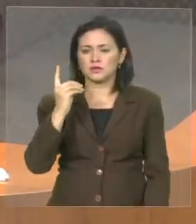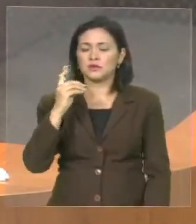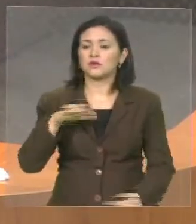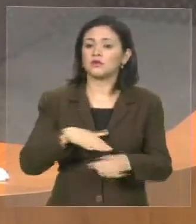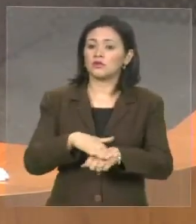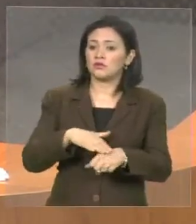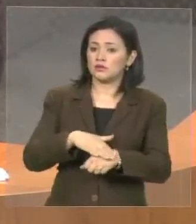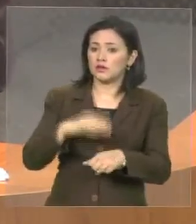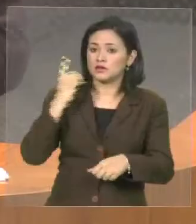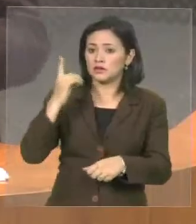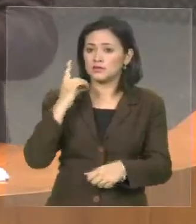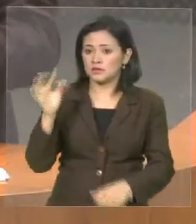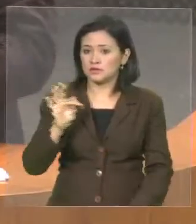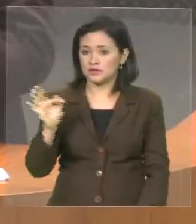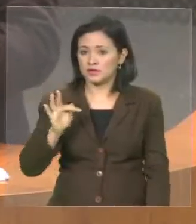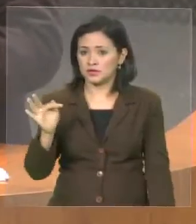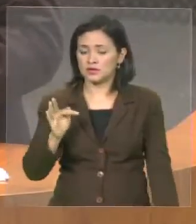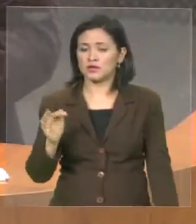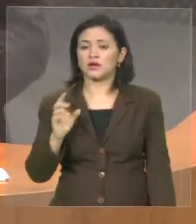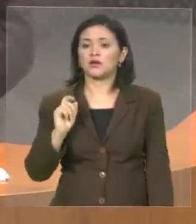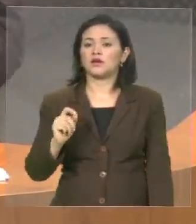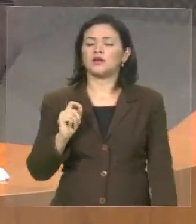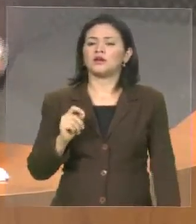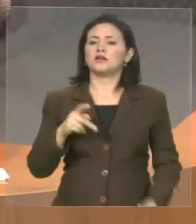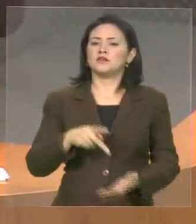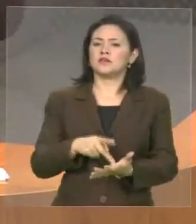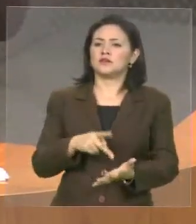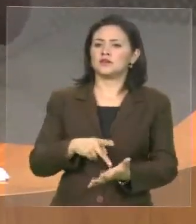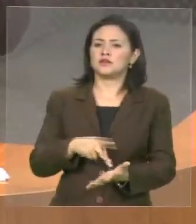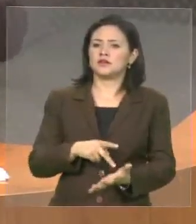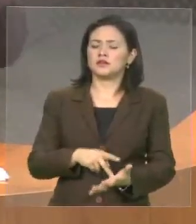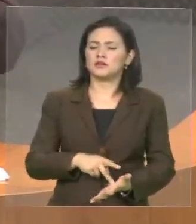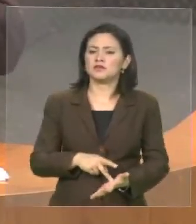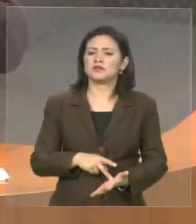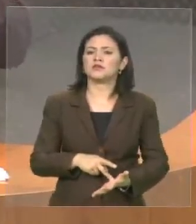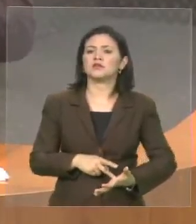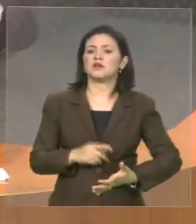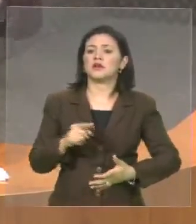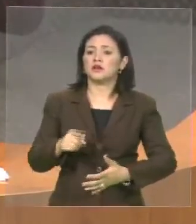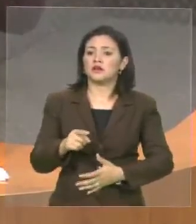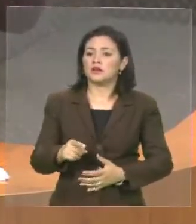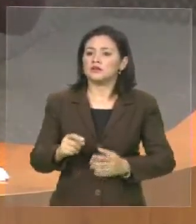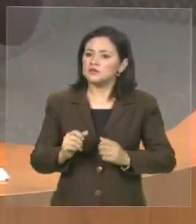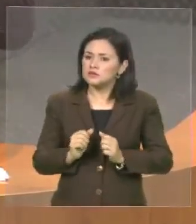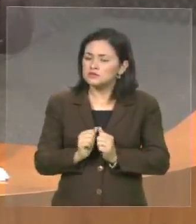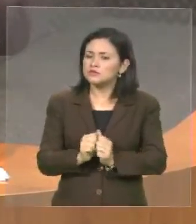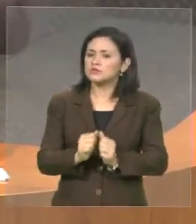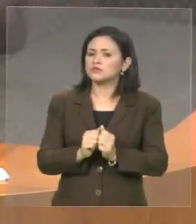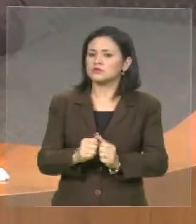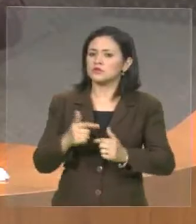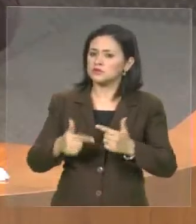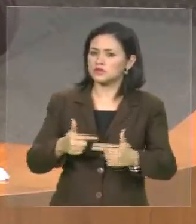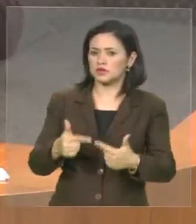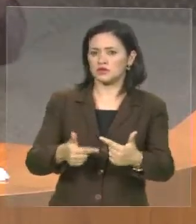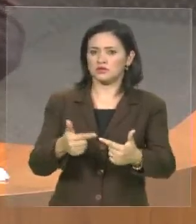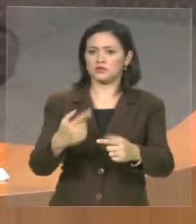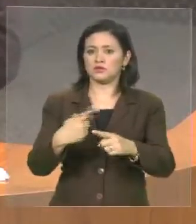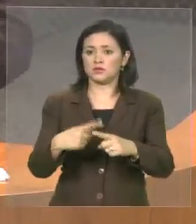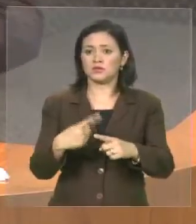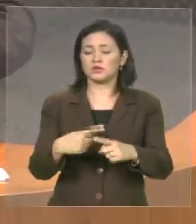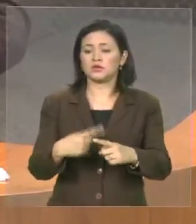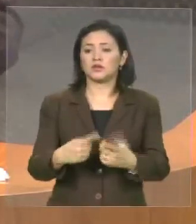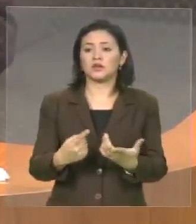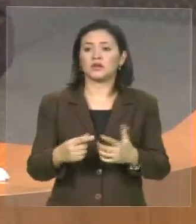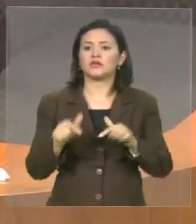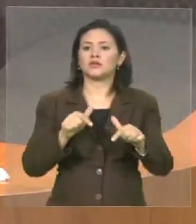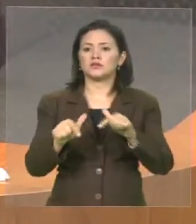realmente esses deputados federais abracem essa causa, porque vocês estão abraçando uma causa de trazer renda e emprego a